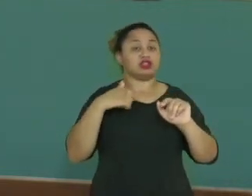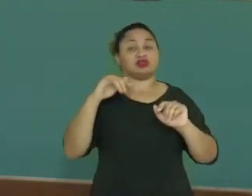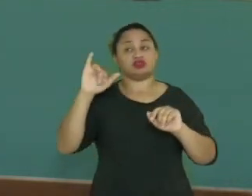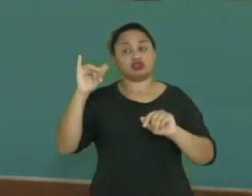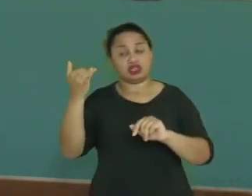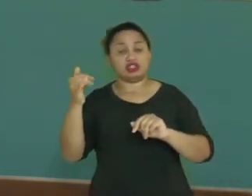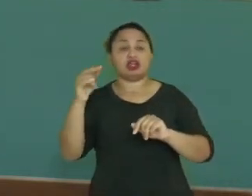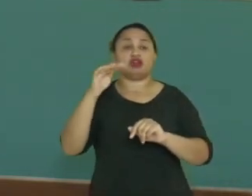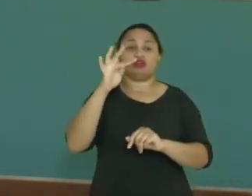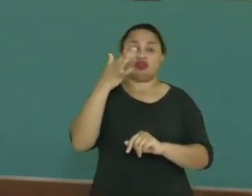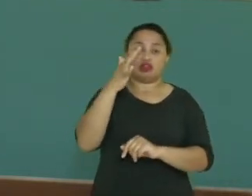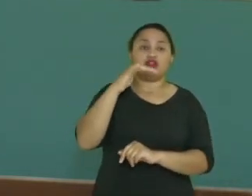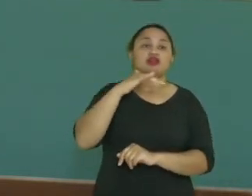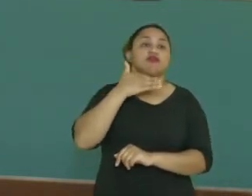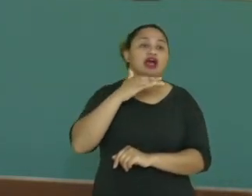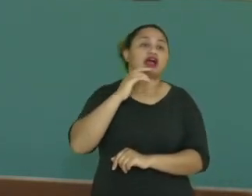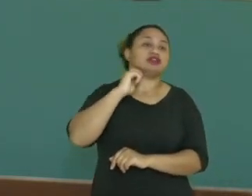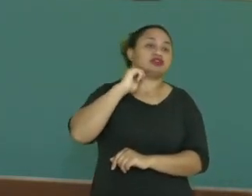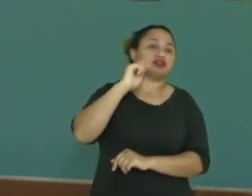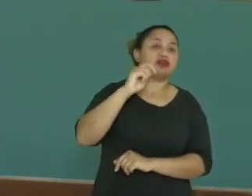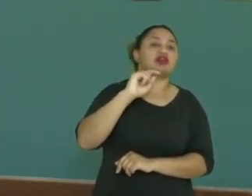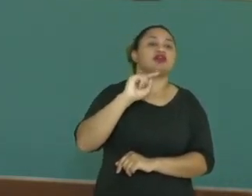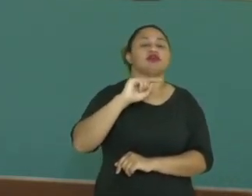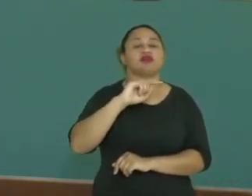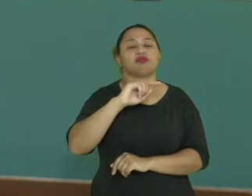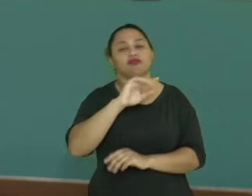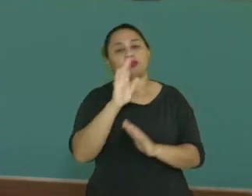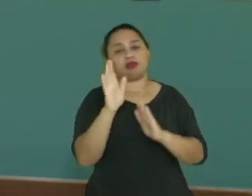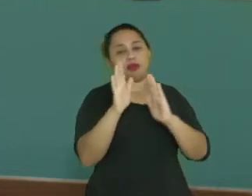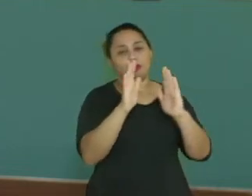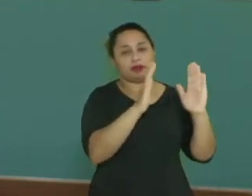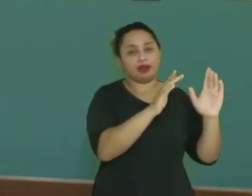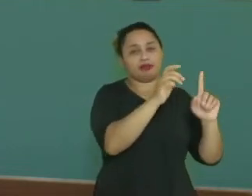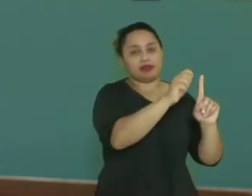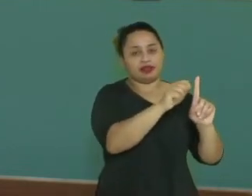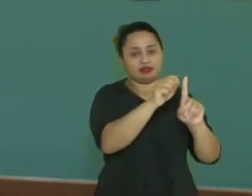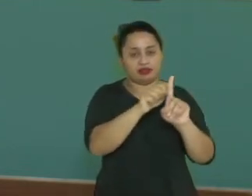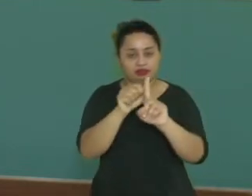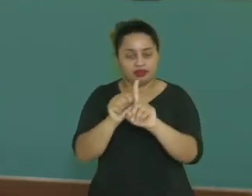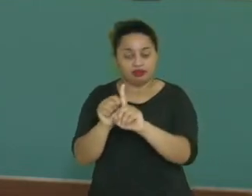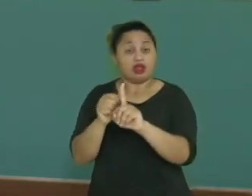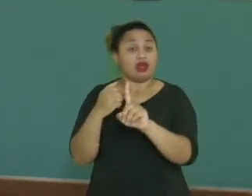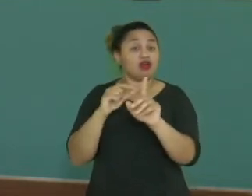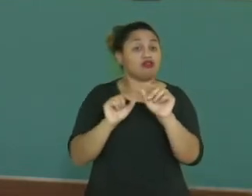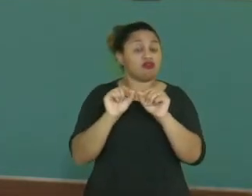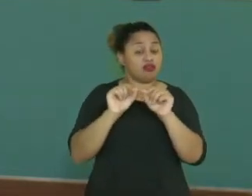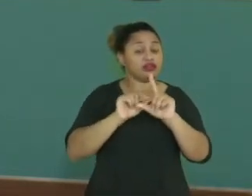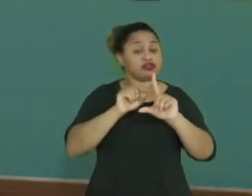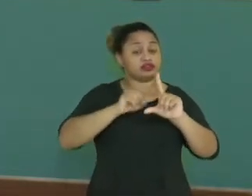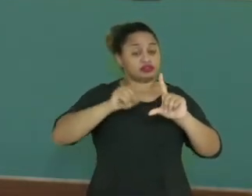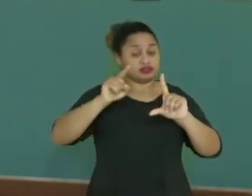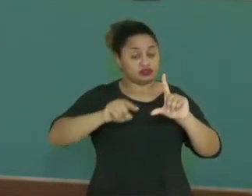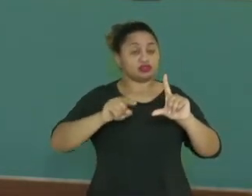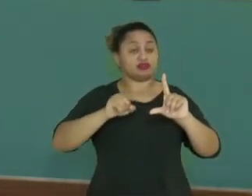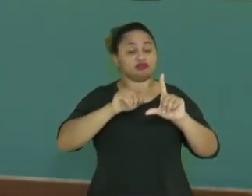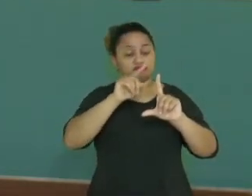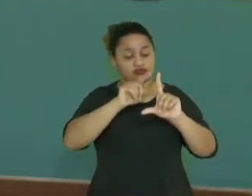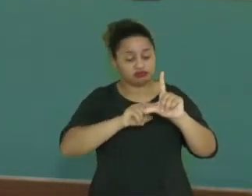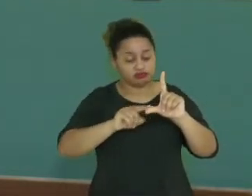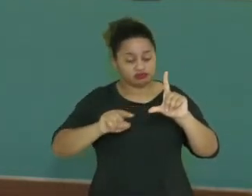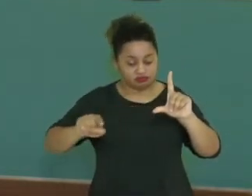janeiro, fevereiro, março, abril, maio, tal, tá bom? Então, tenta construir esse gráfico. Utiliza um eixo para você colocar